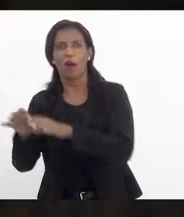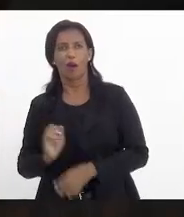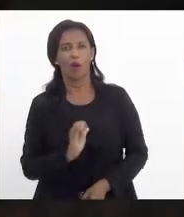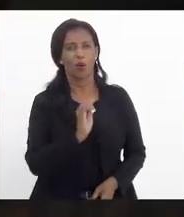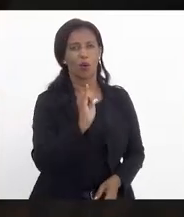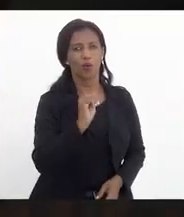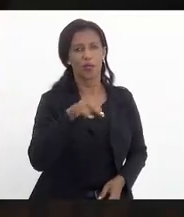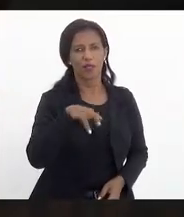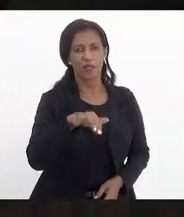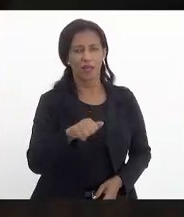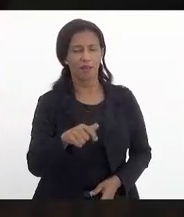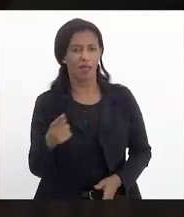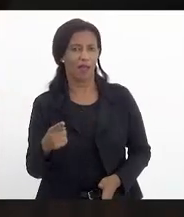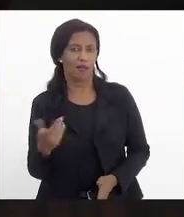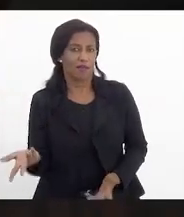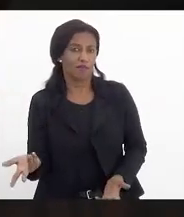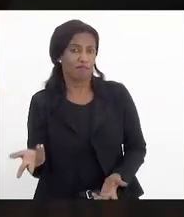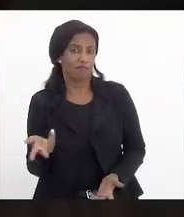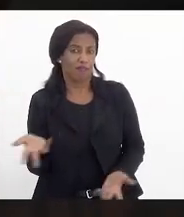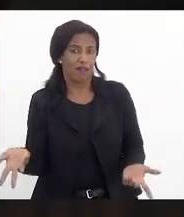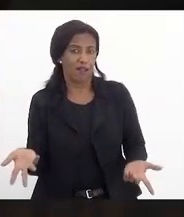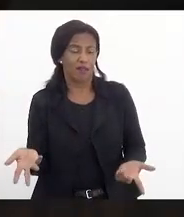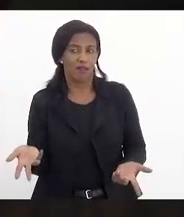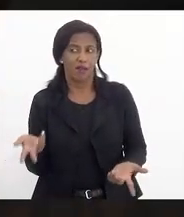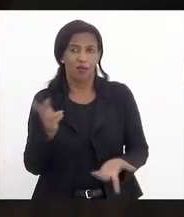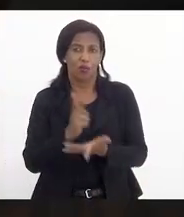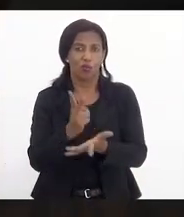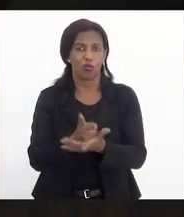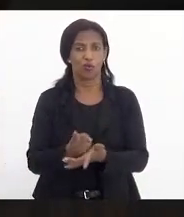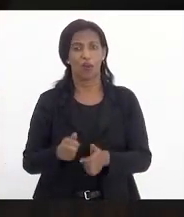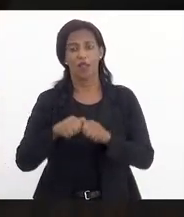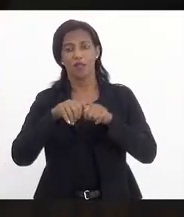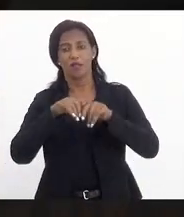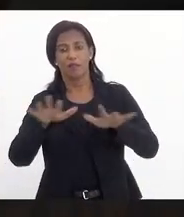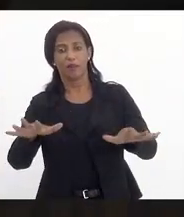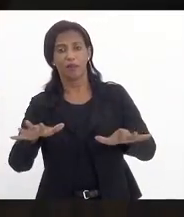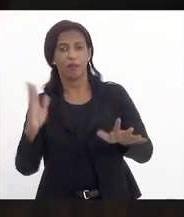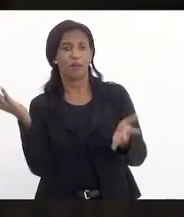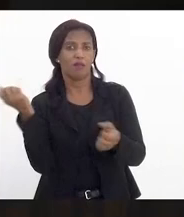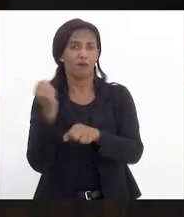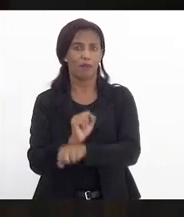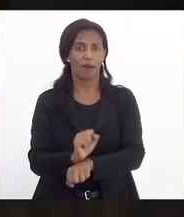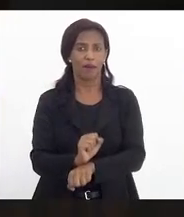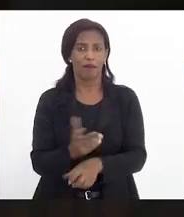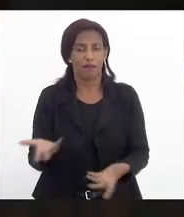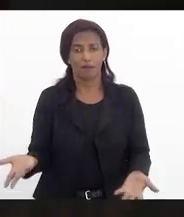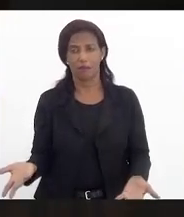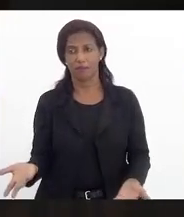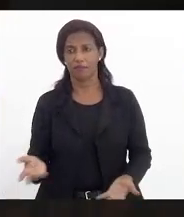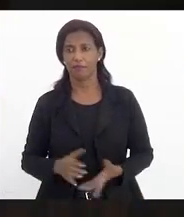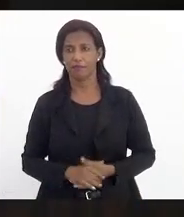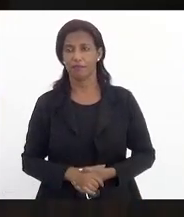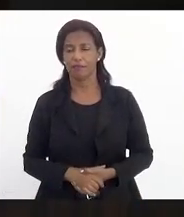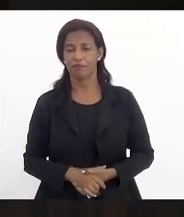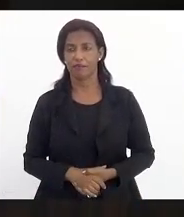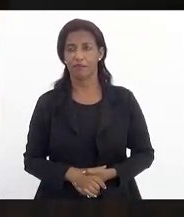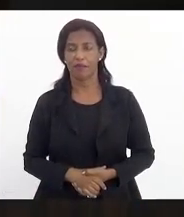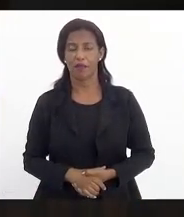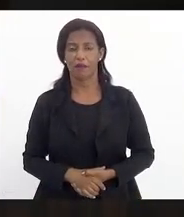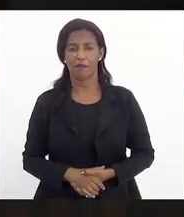se permanecer, se é a pandemia no ano que vem. Então, é só essa questão que está ressalvado.